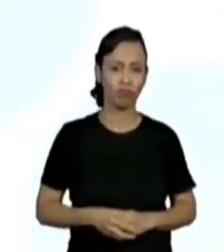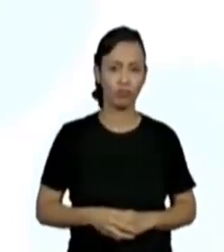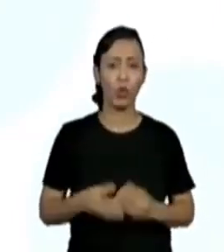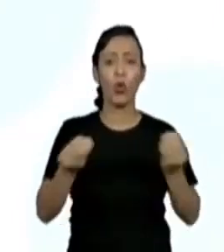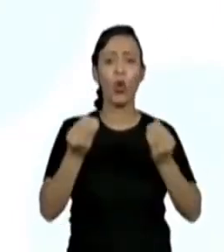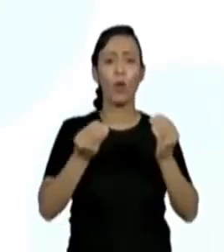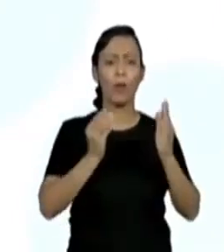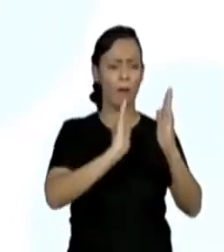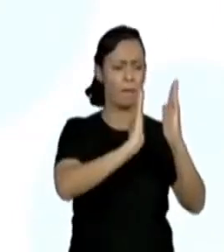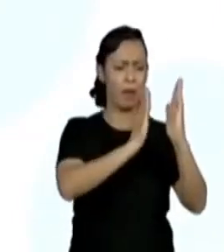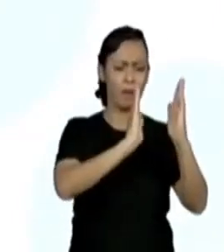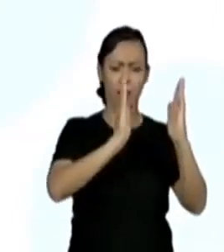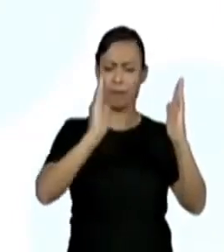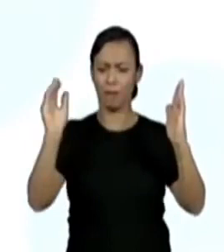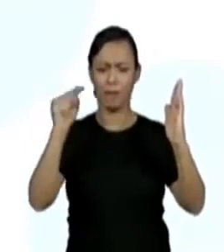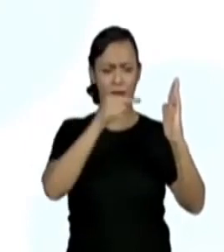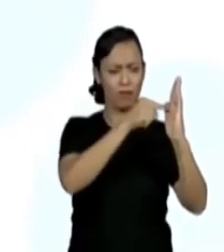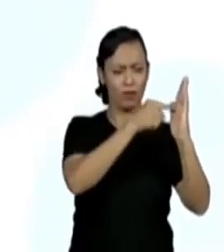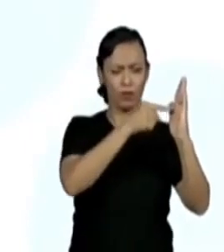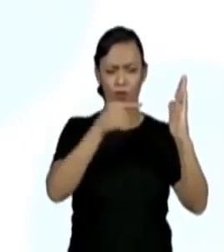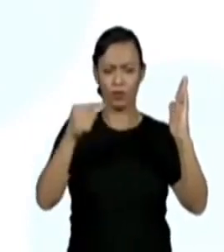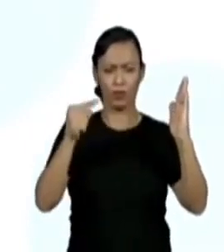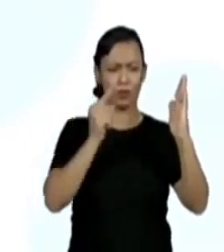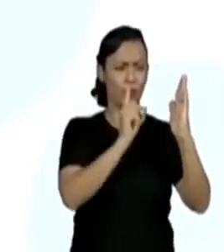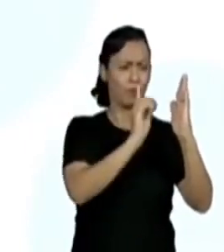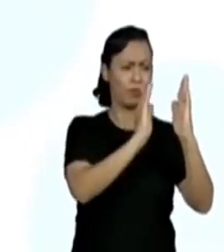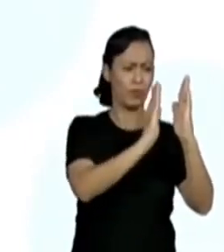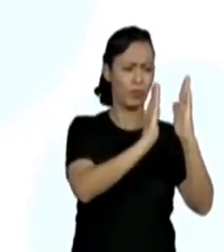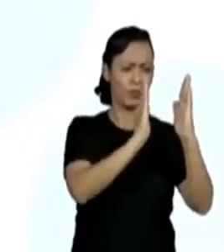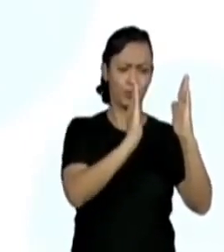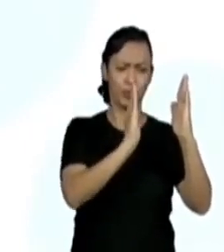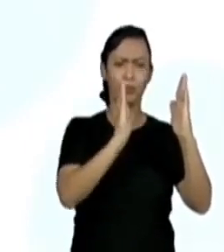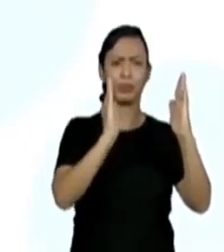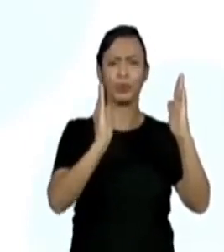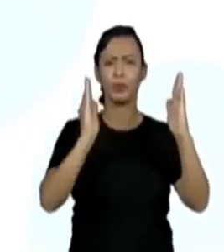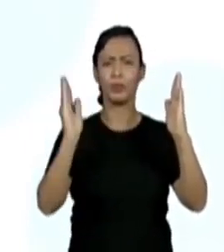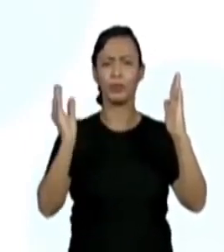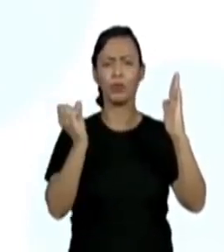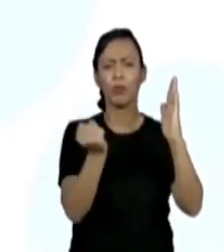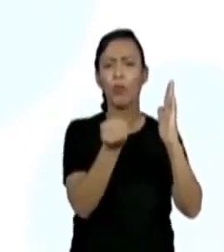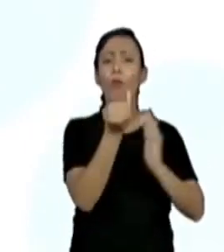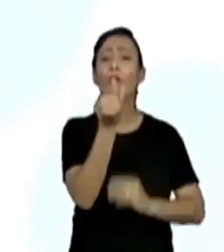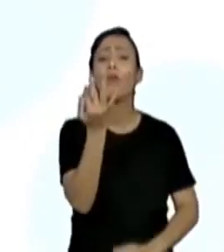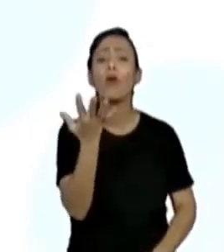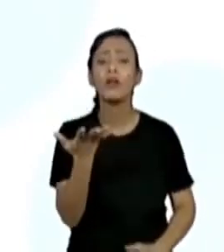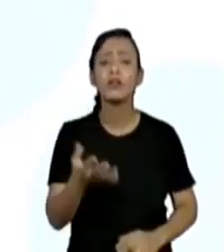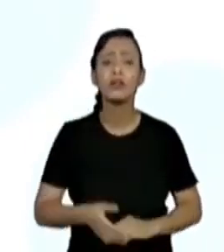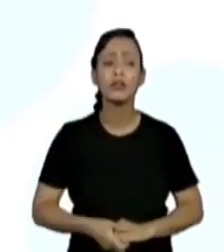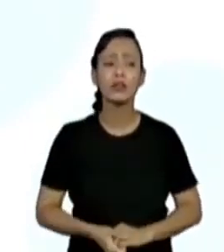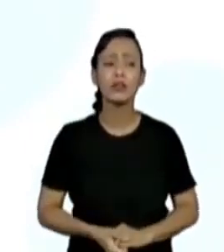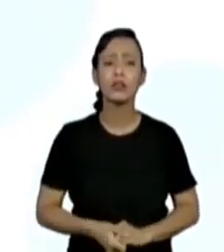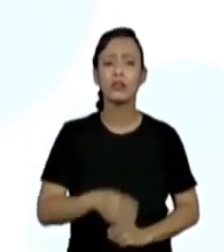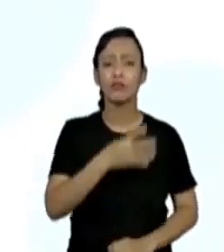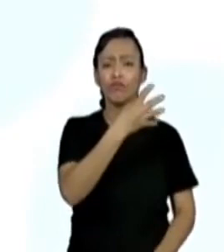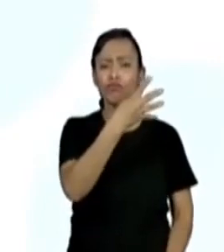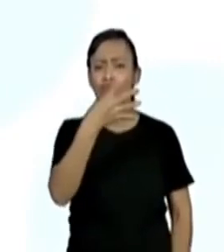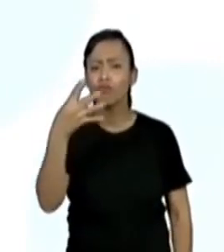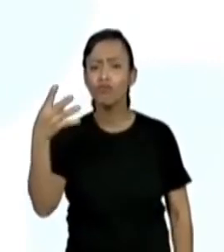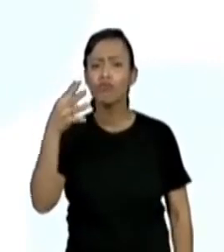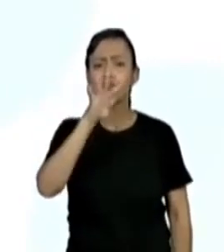quantas partes Observe em quantas partes